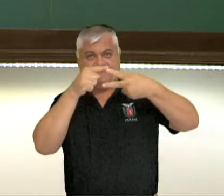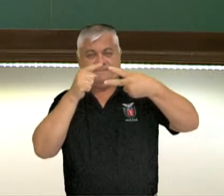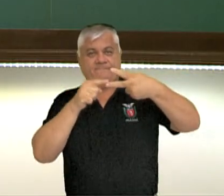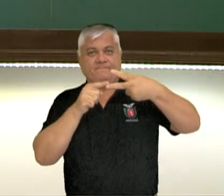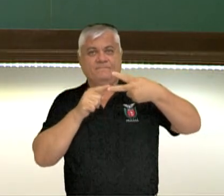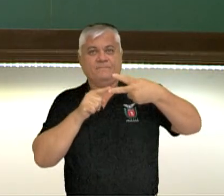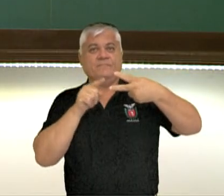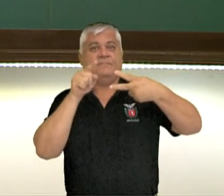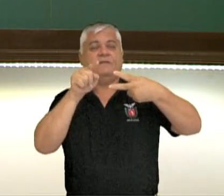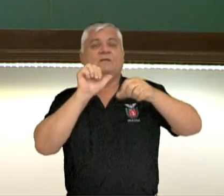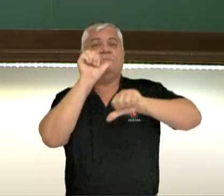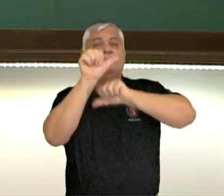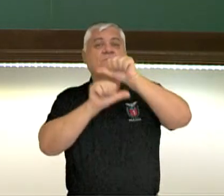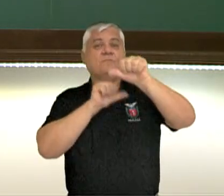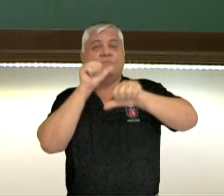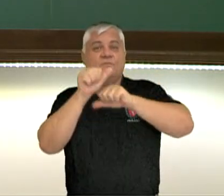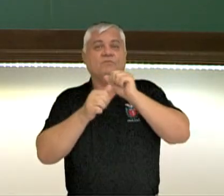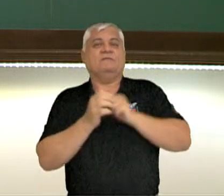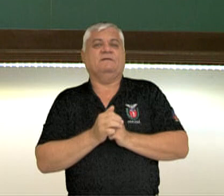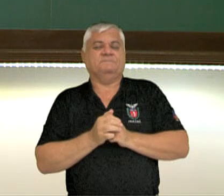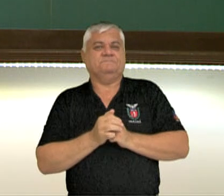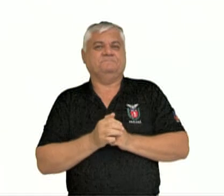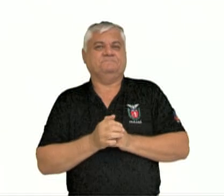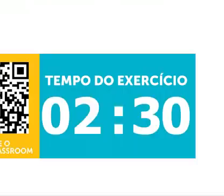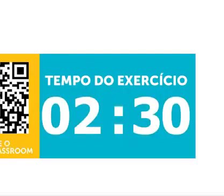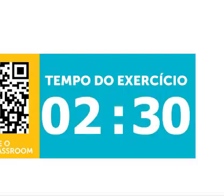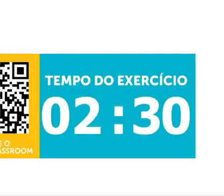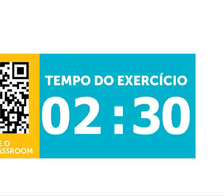aqui, transformação de unidades de medidas.